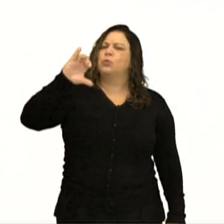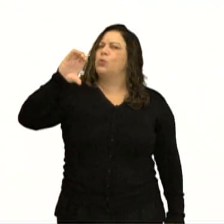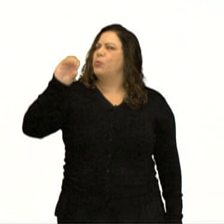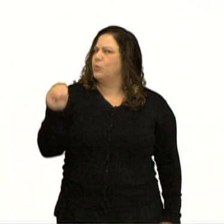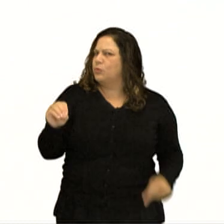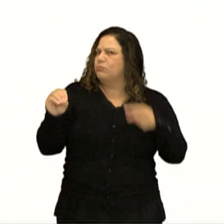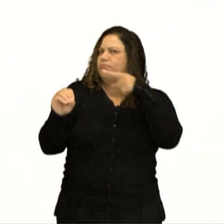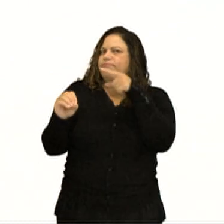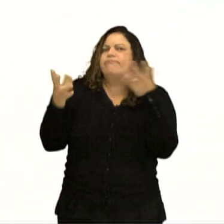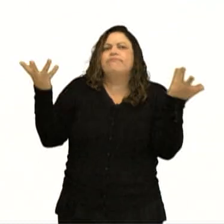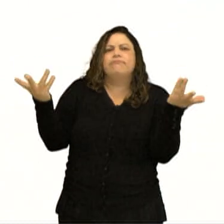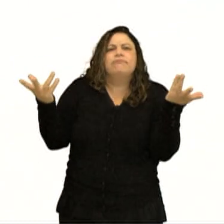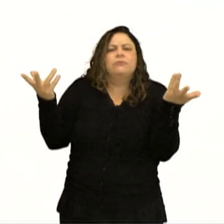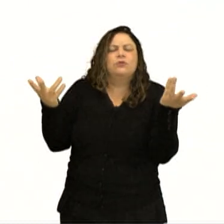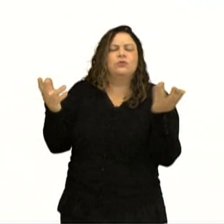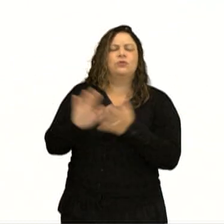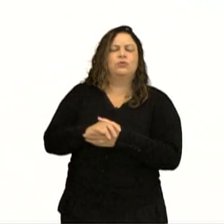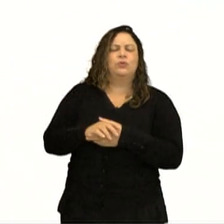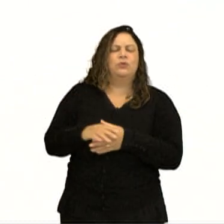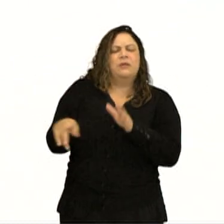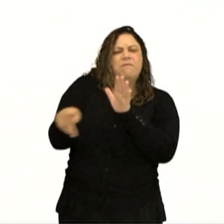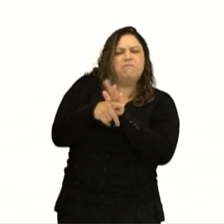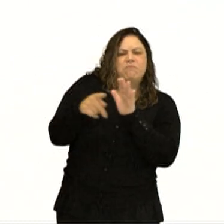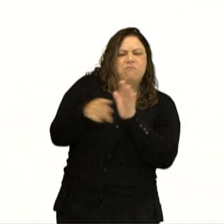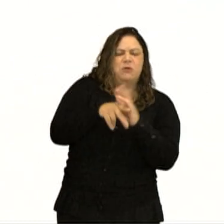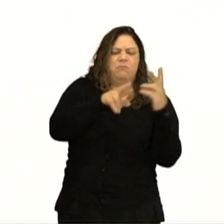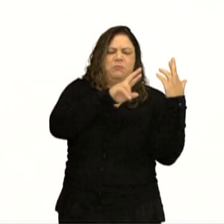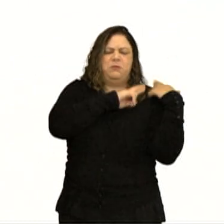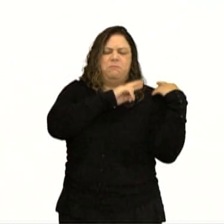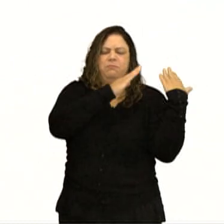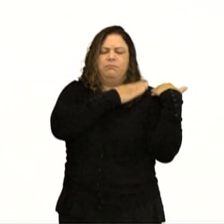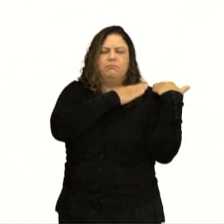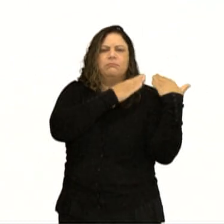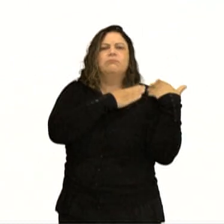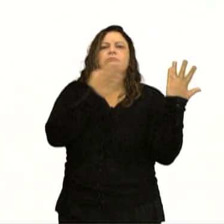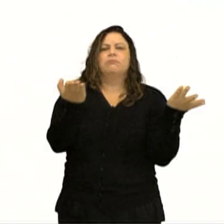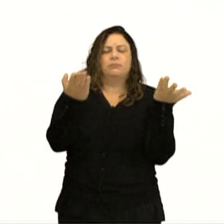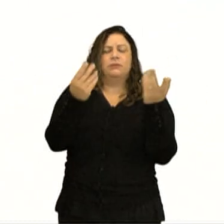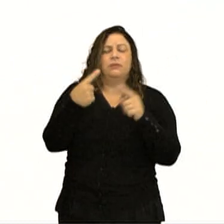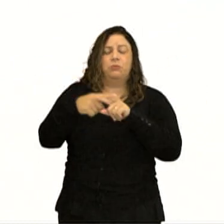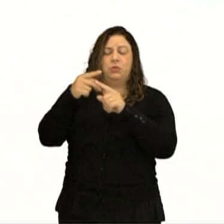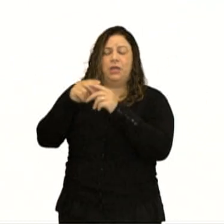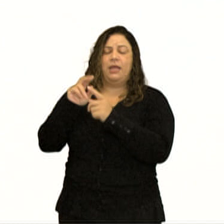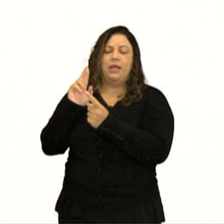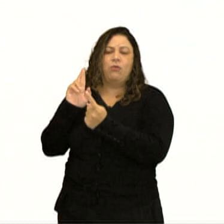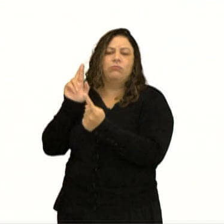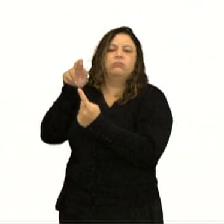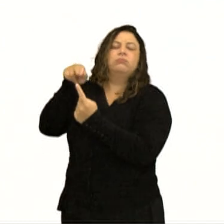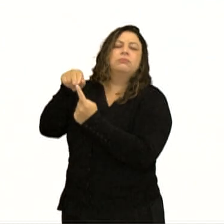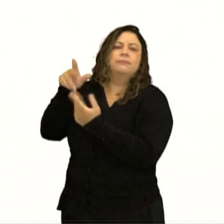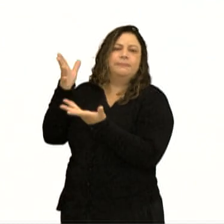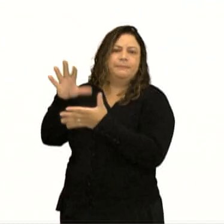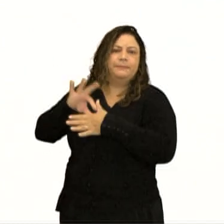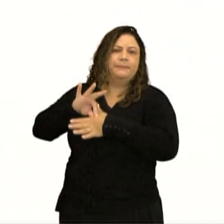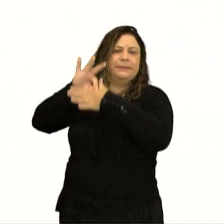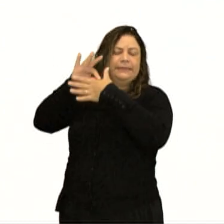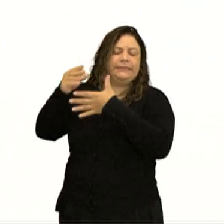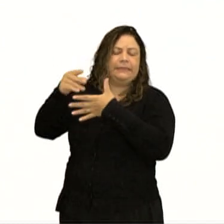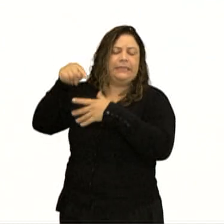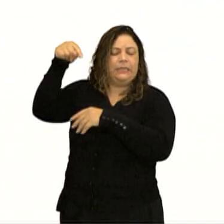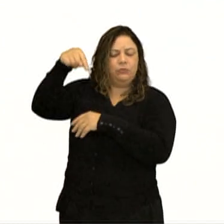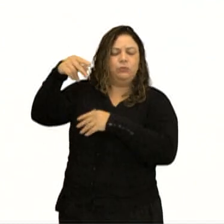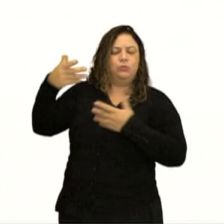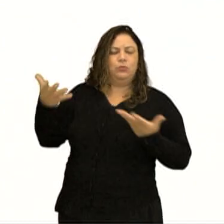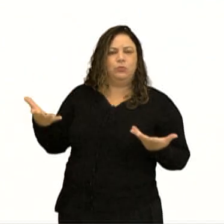responsabilidades como representante do povo nesta casa, não sou. Então, a linguagem apresentada pelo